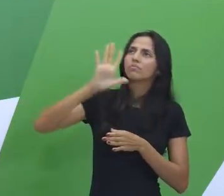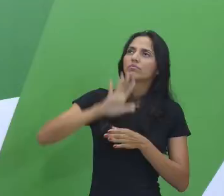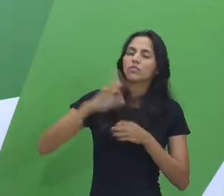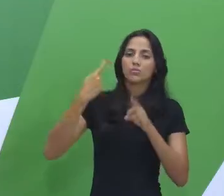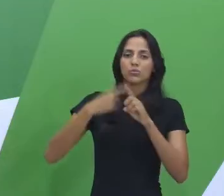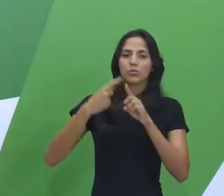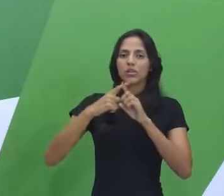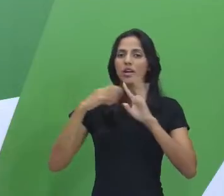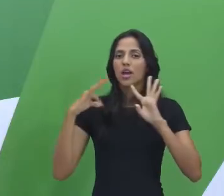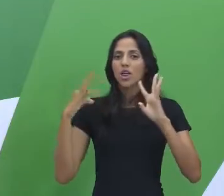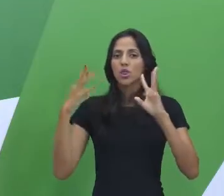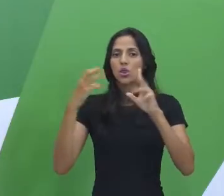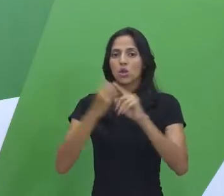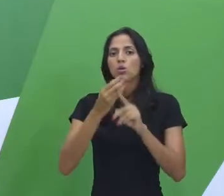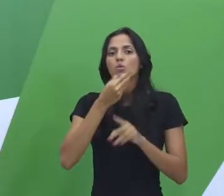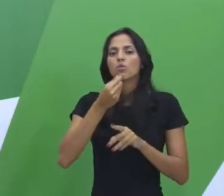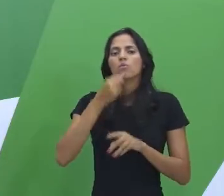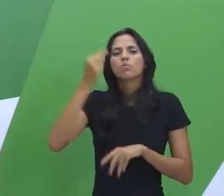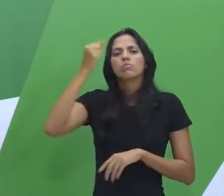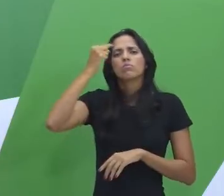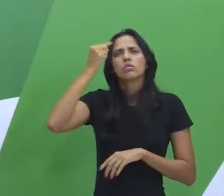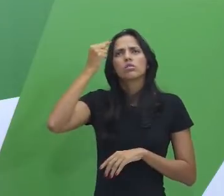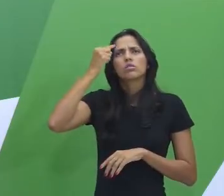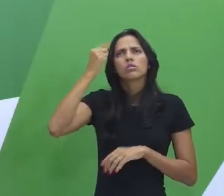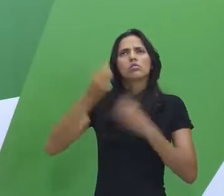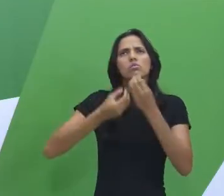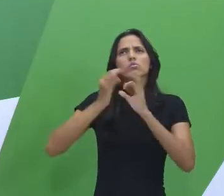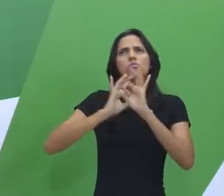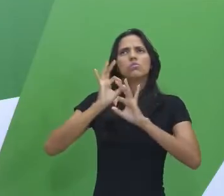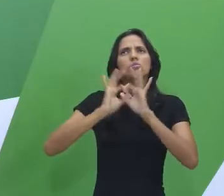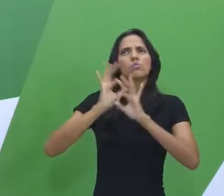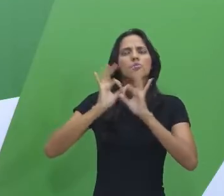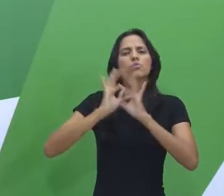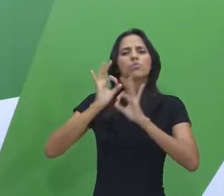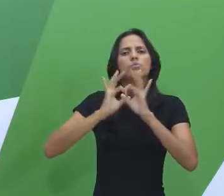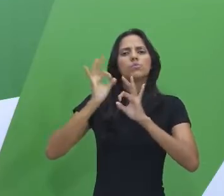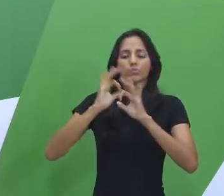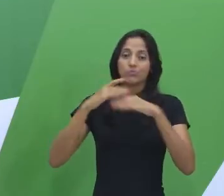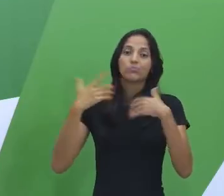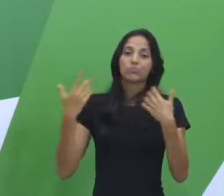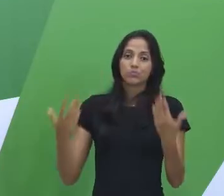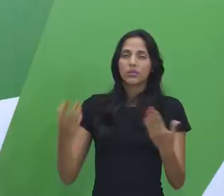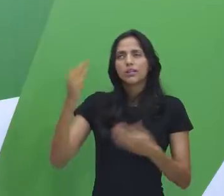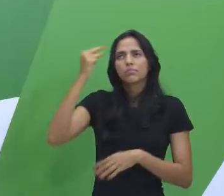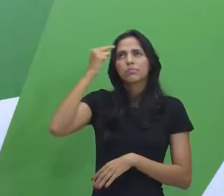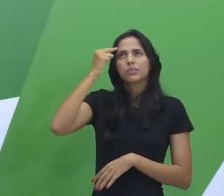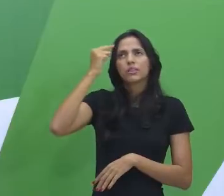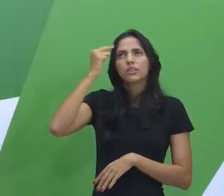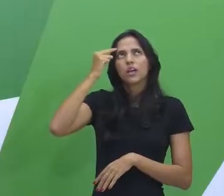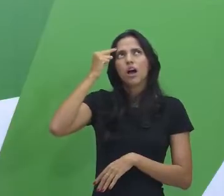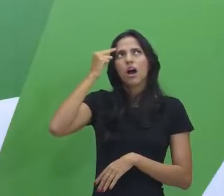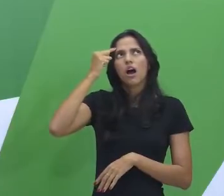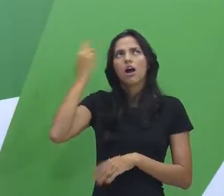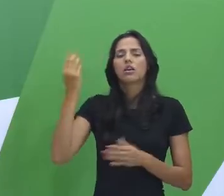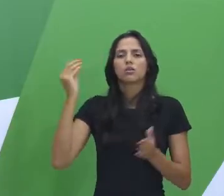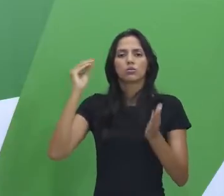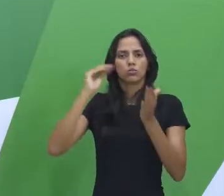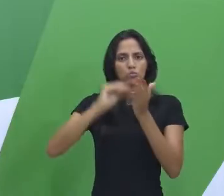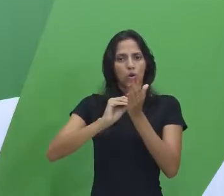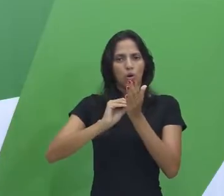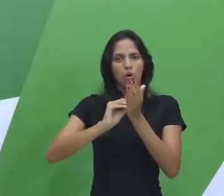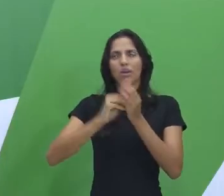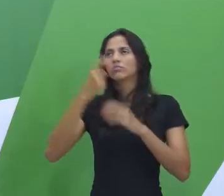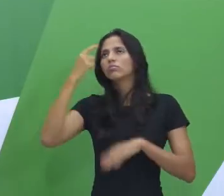seu intelecto, mesmo que primitivo, mas era do seu intelecto. Ele simplesmente vinha através